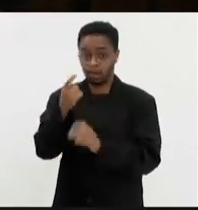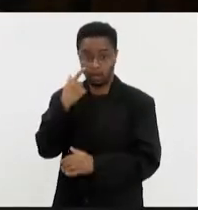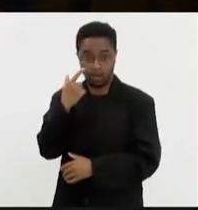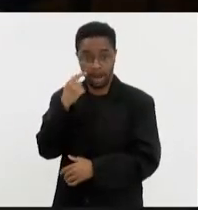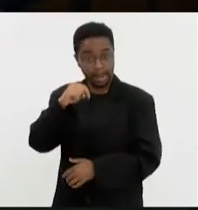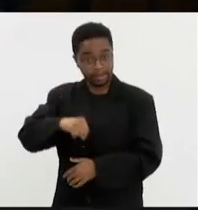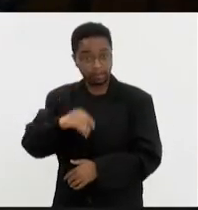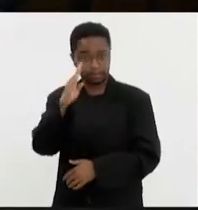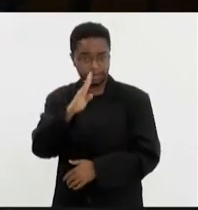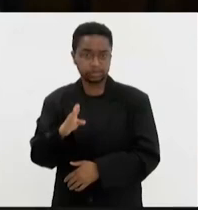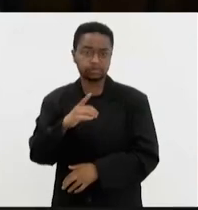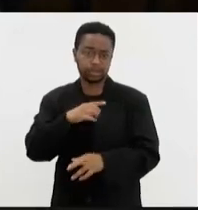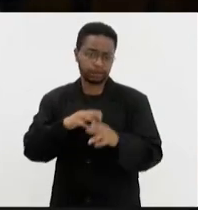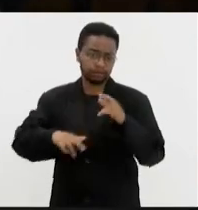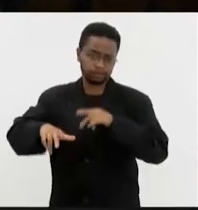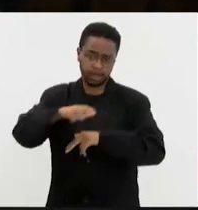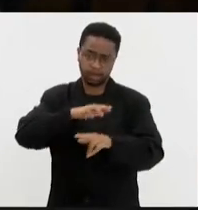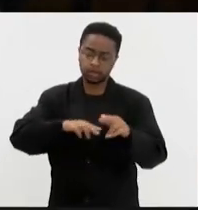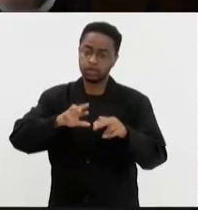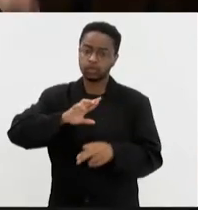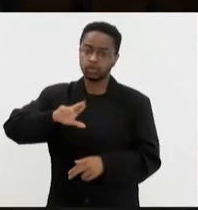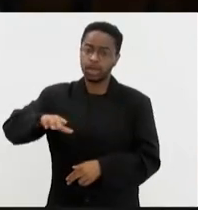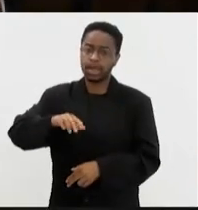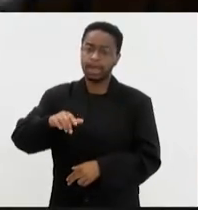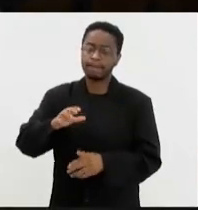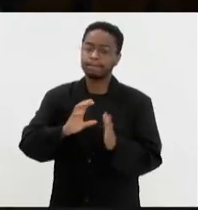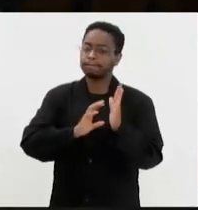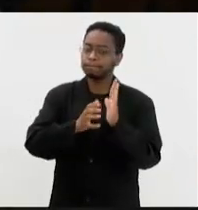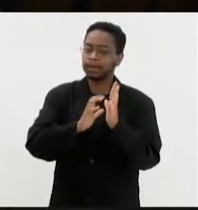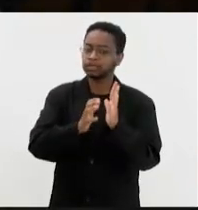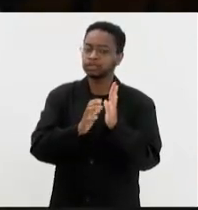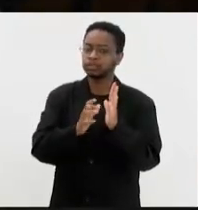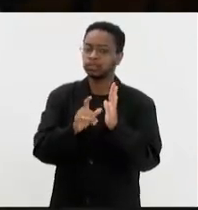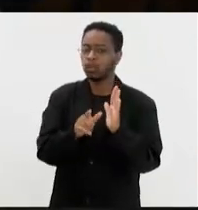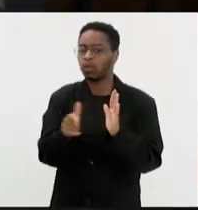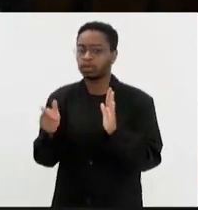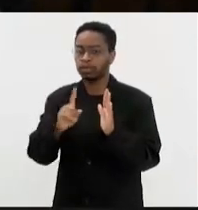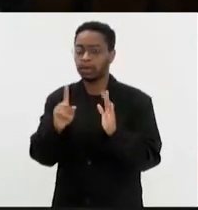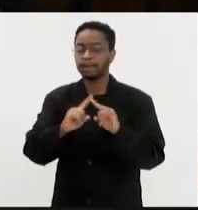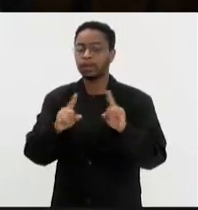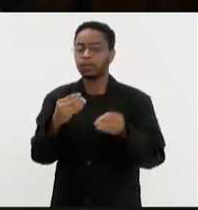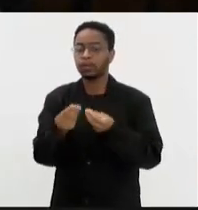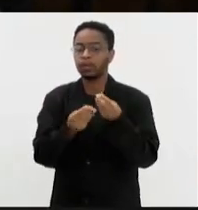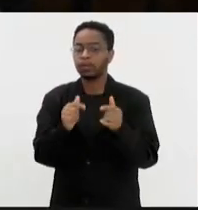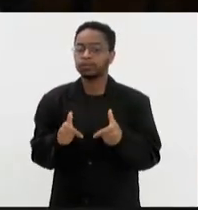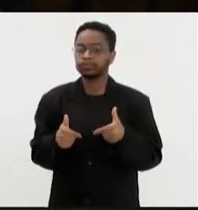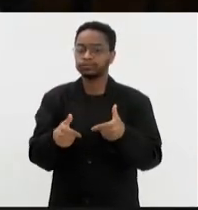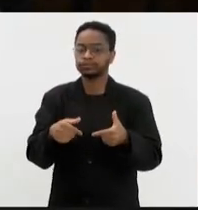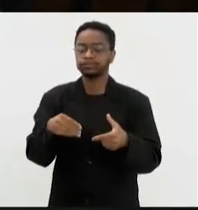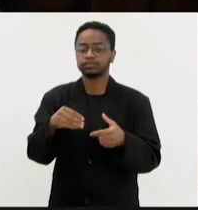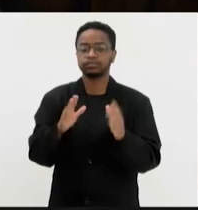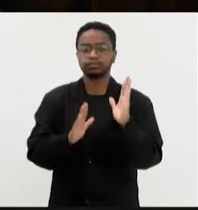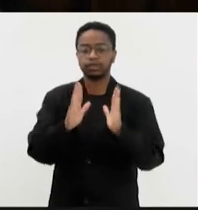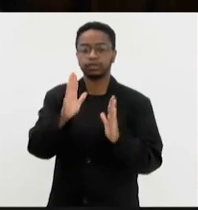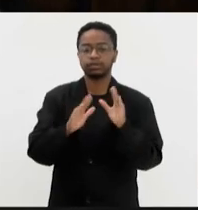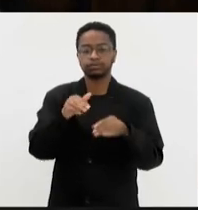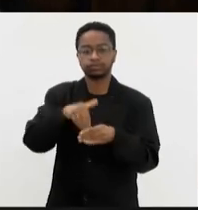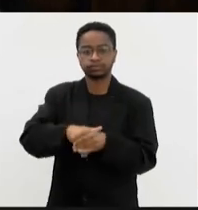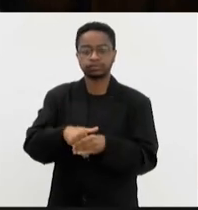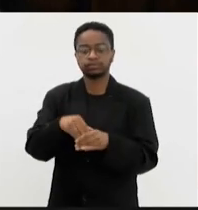Brasil é muito múltiplo não tô falando aqui dos partidos institucionalmente tomados mas a atuação nas eleições municipais